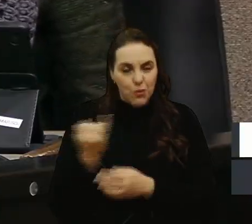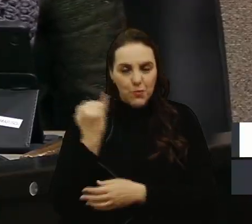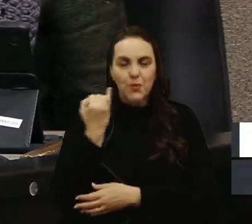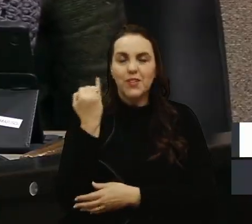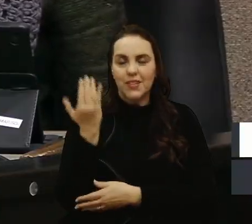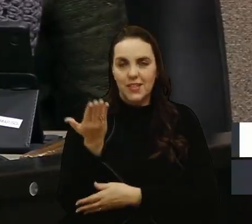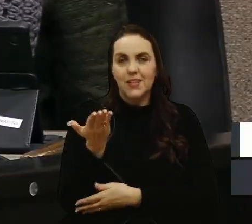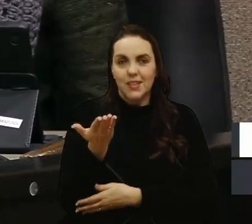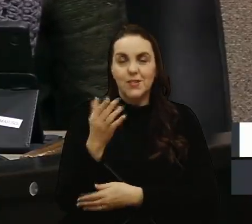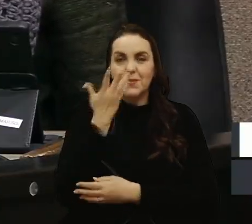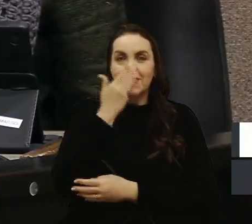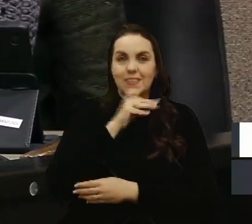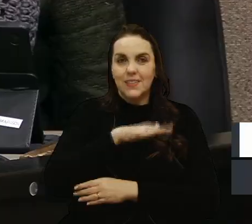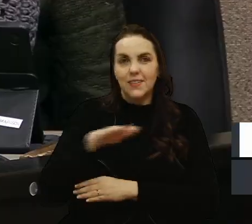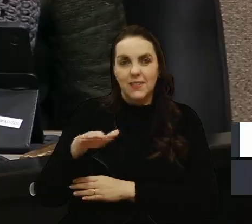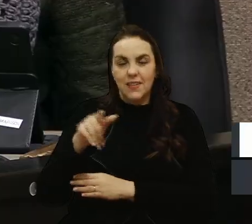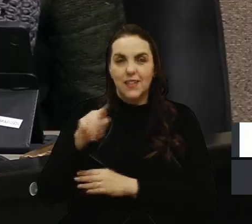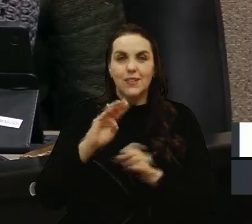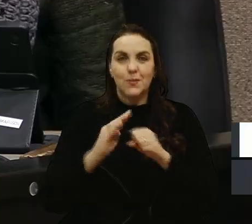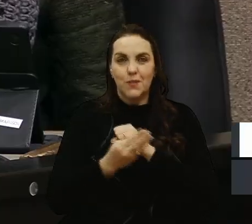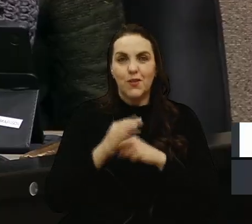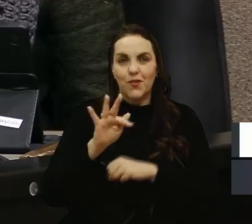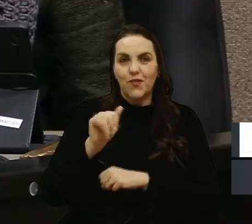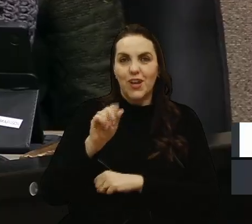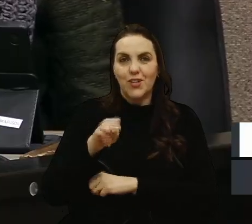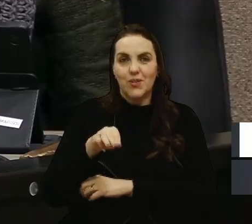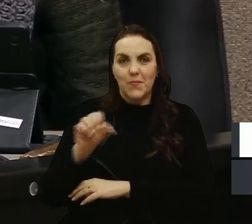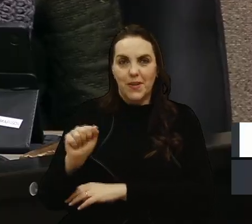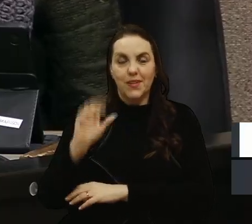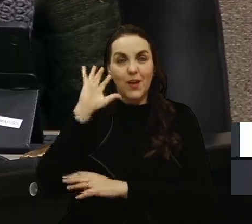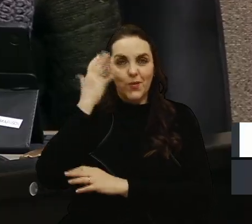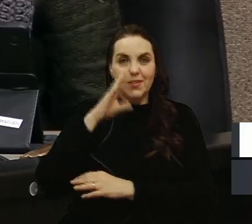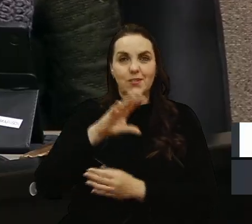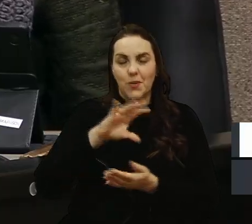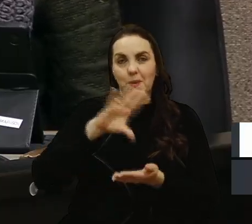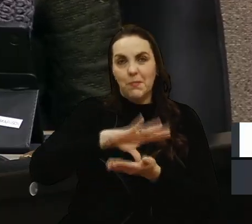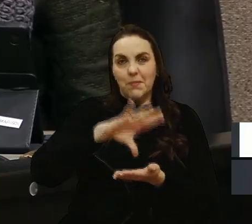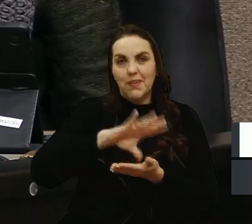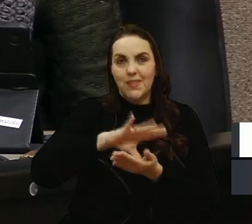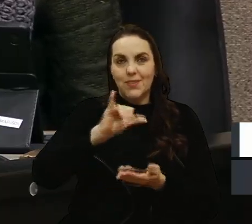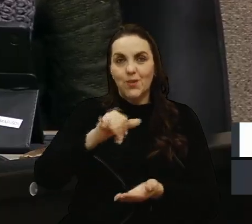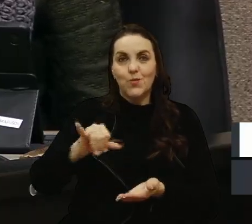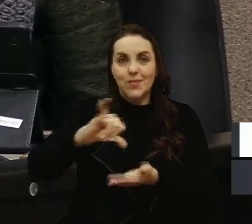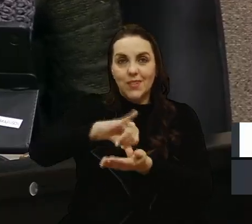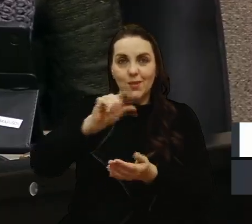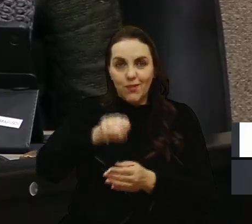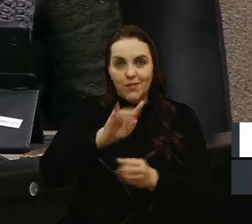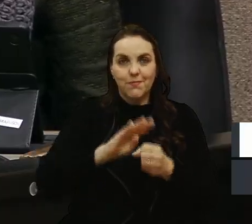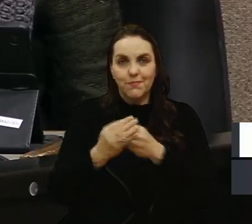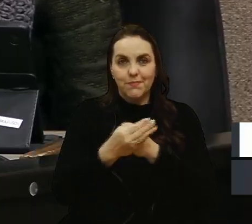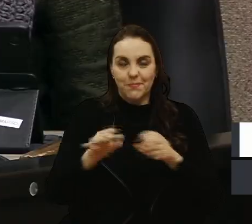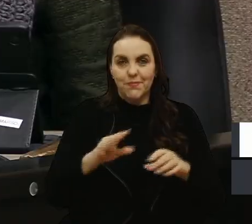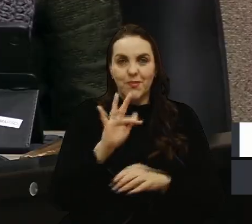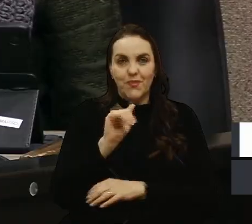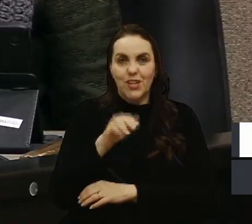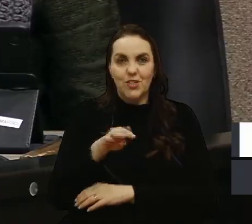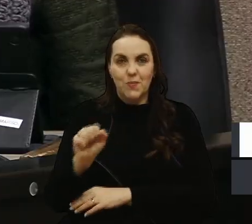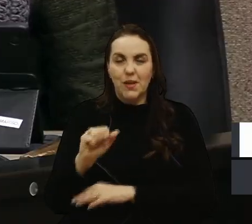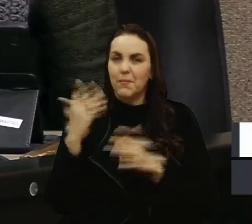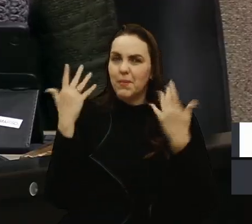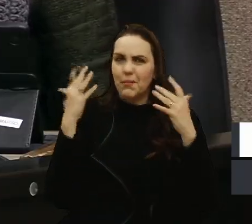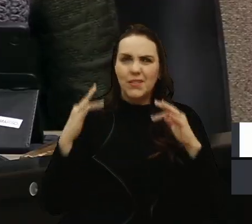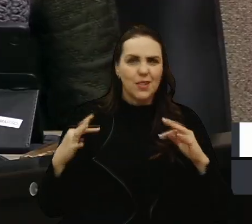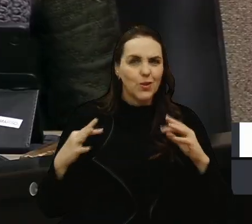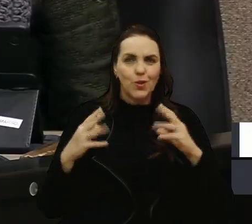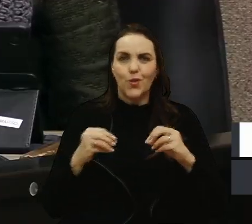importante, né, para as crianças do bairro Fátima. Aconteceu lá na Praça Central do bairro Fátima. Então, parabenizar a APAFUT e todos os